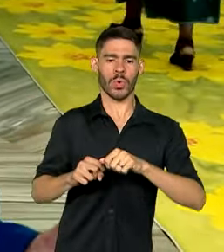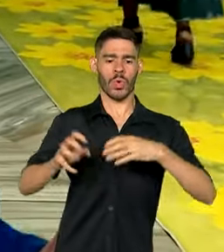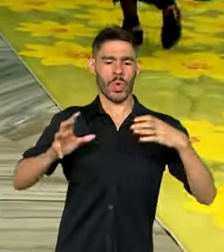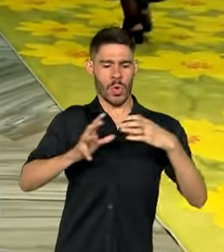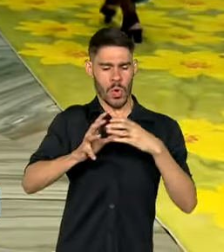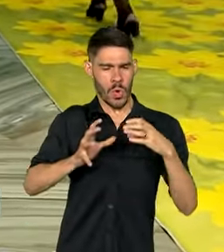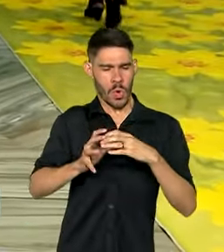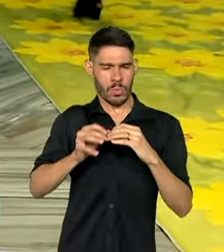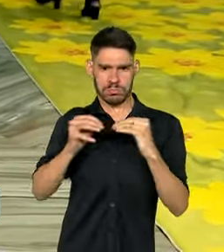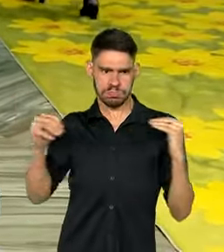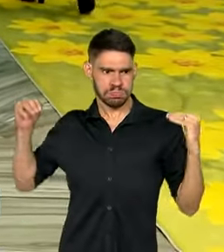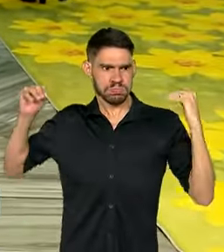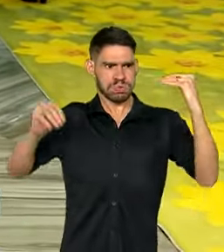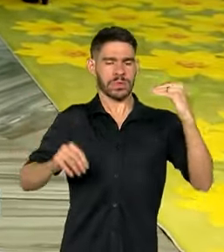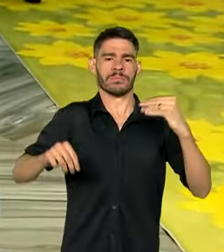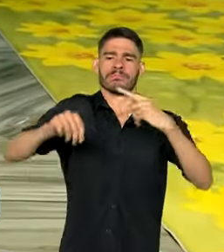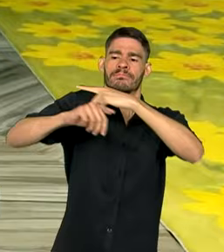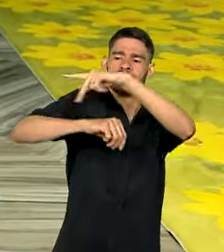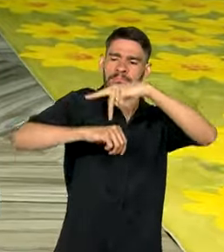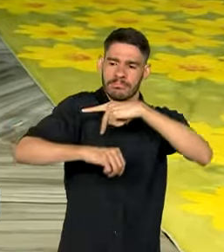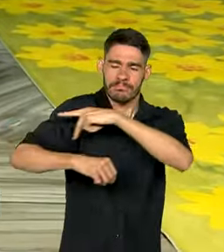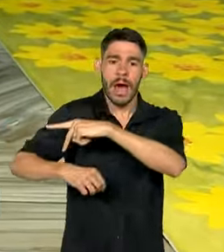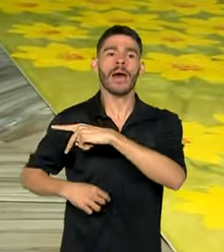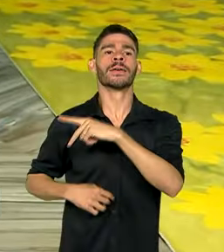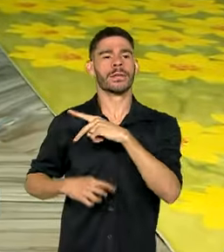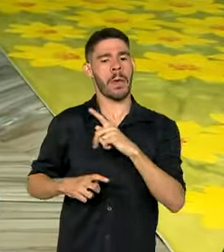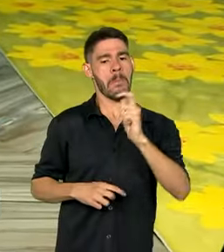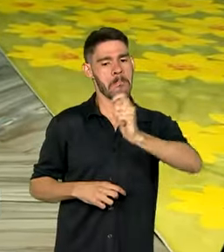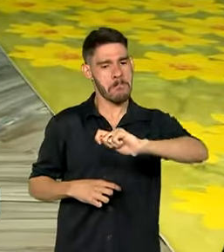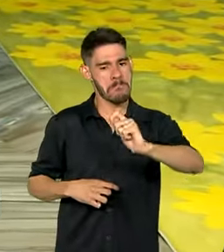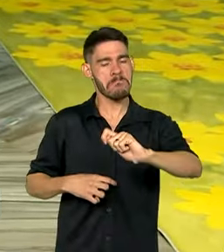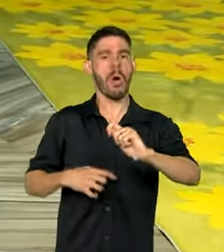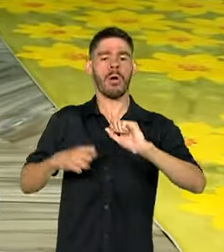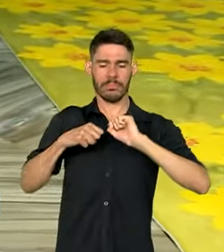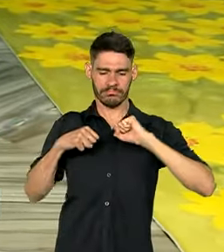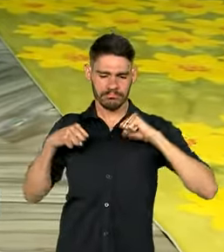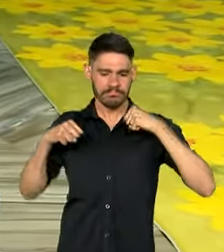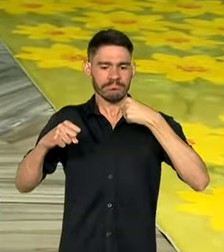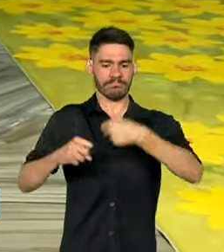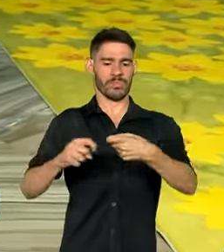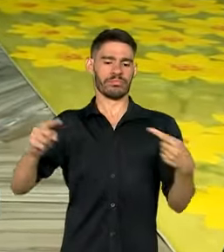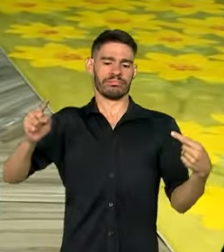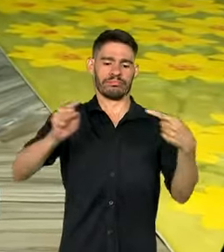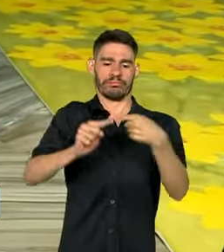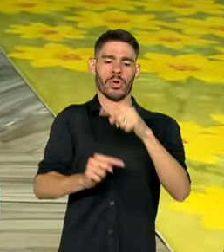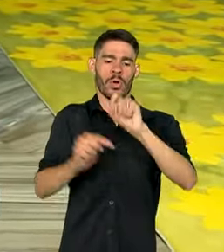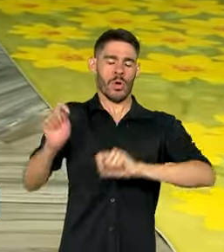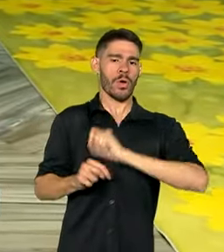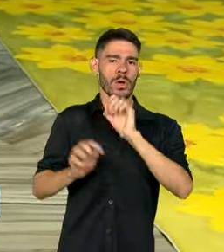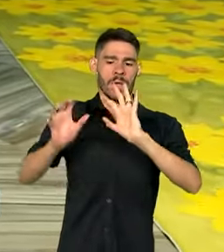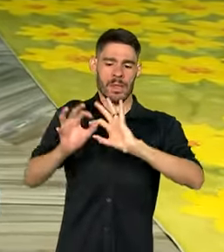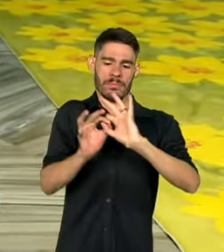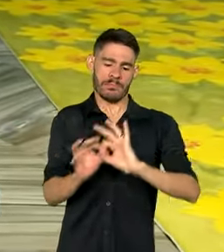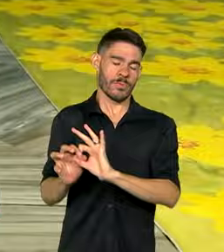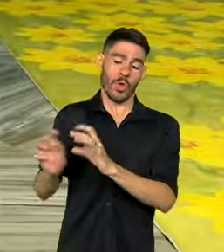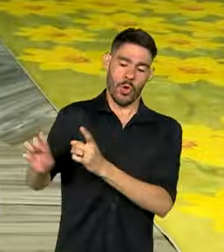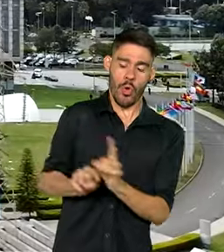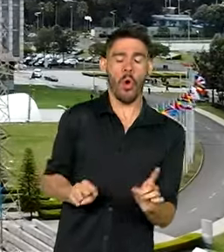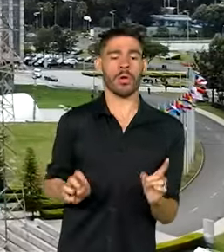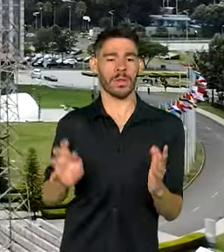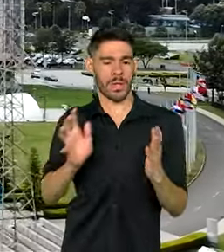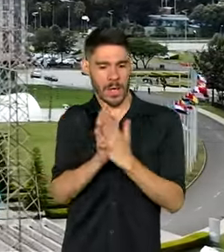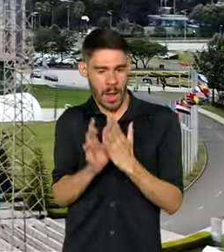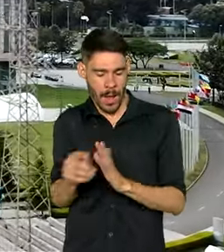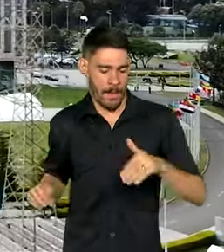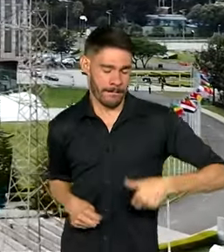o respeito à soberania de cada país, para que possamos fazer esse esforço em relação a essa aliança contra a fome e a pobreza.